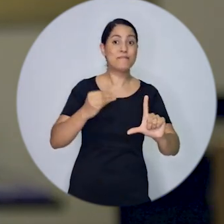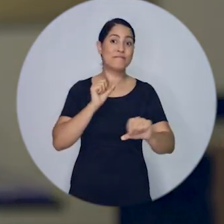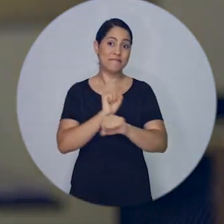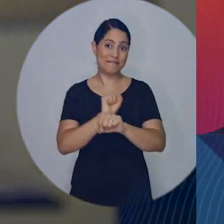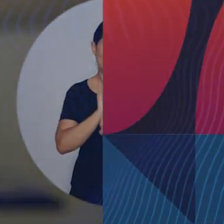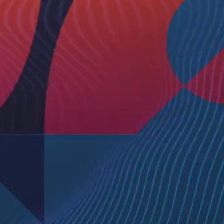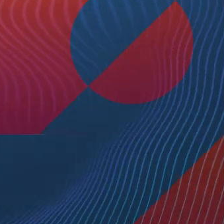Não saia daí.